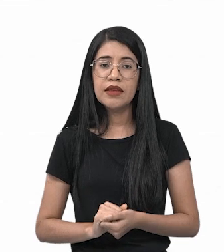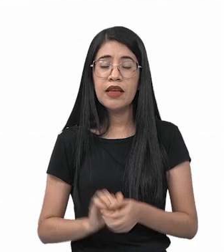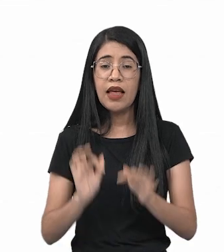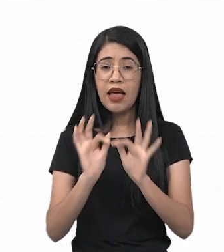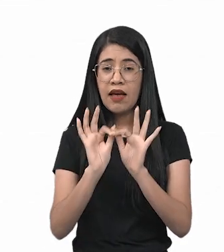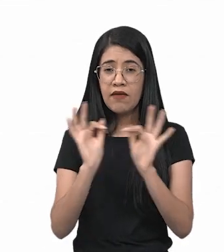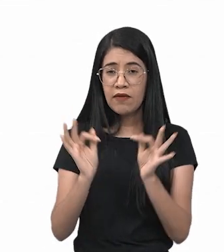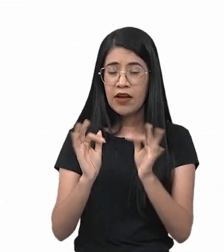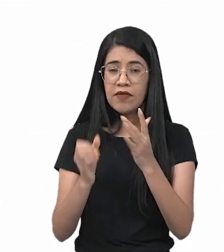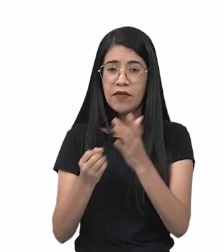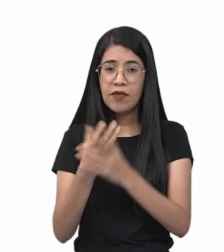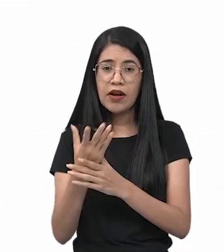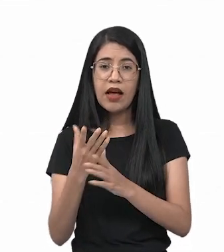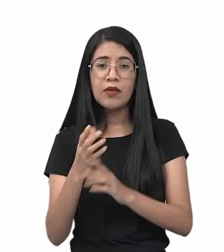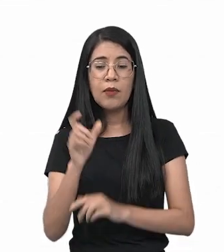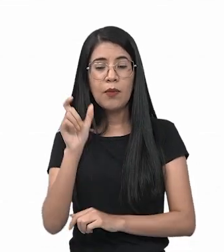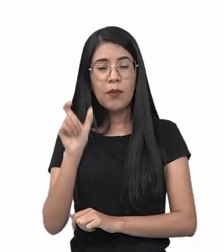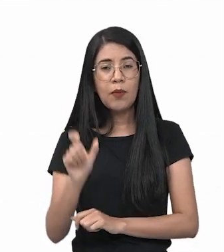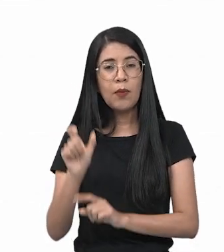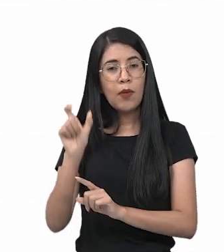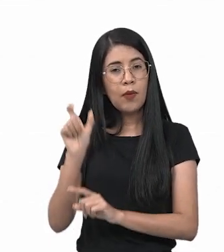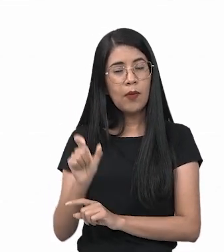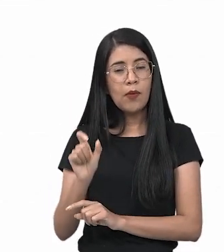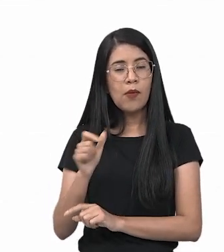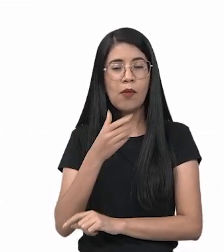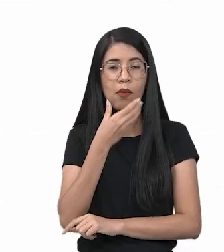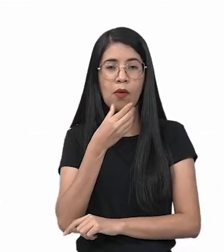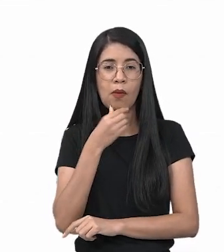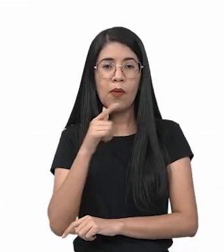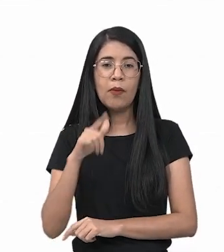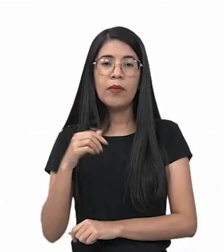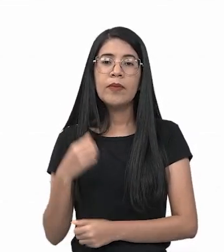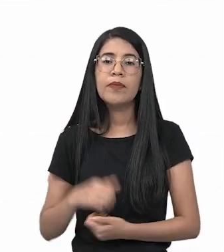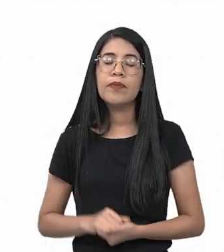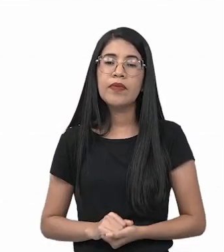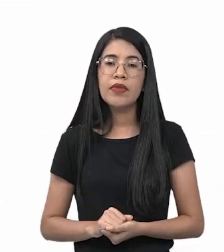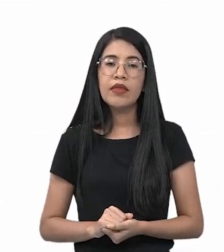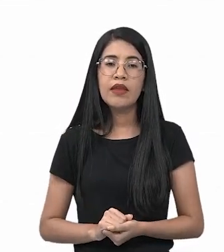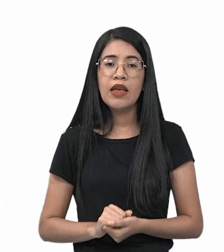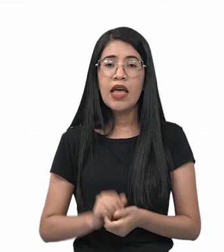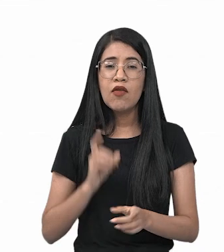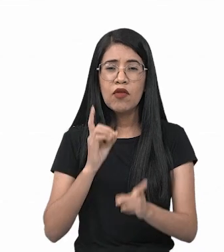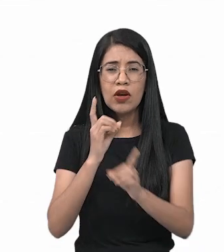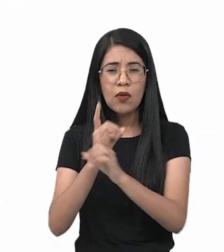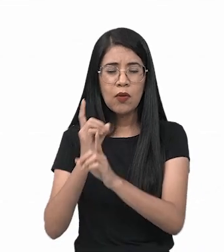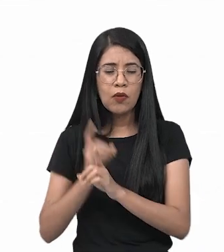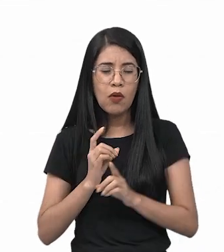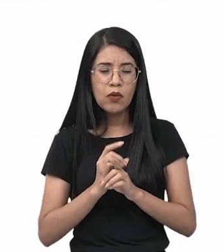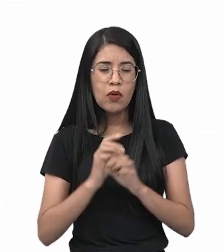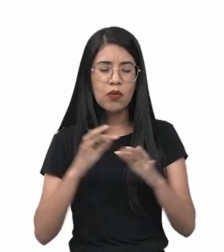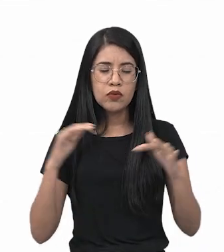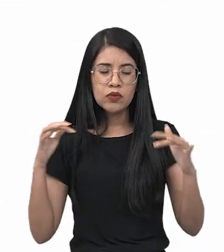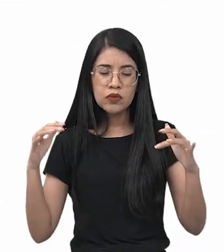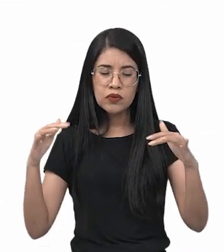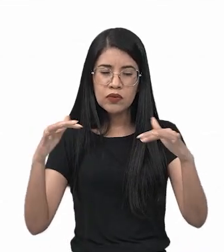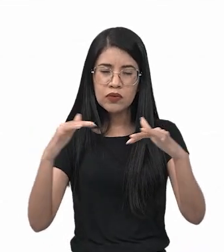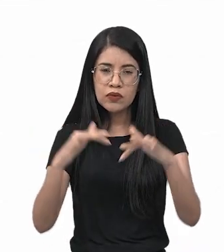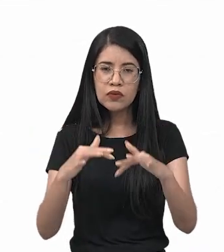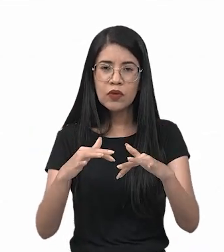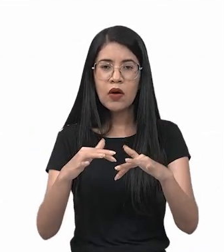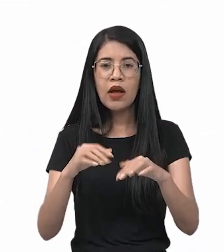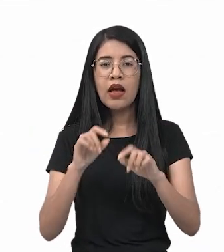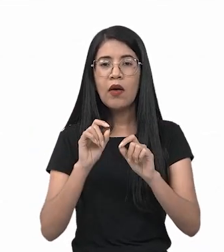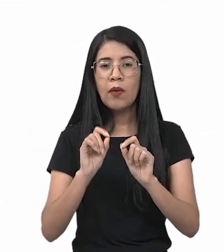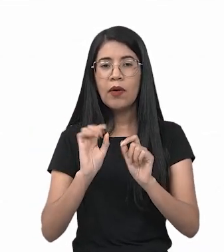criada pelo crítico Lawrence Alloway durante o encontro de um grupo de artistas, o Grupo